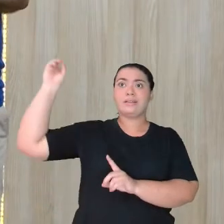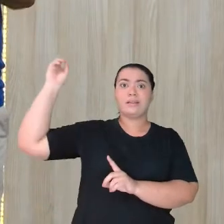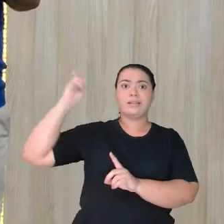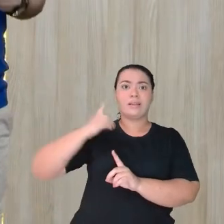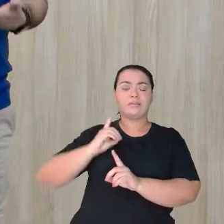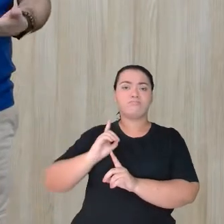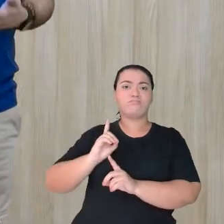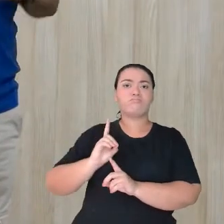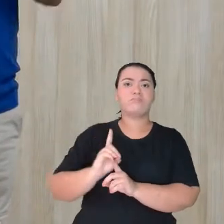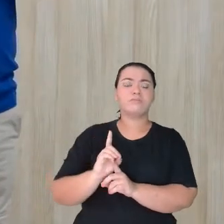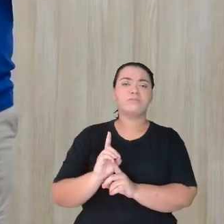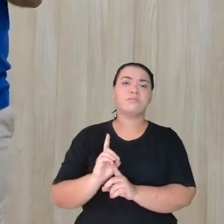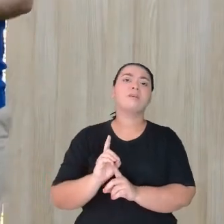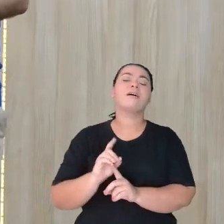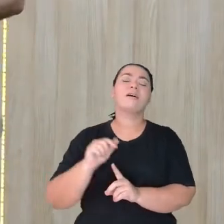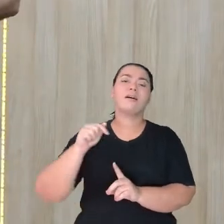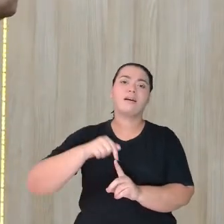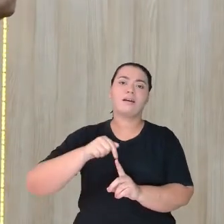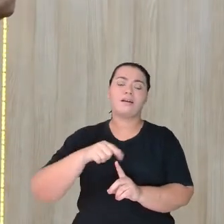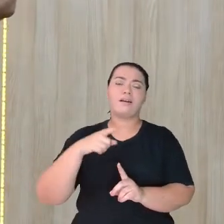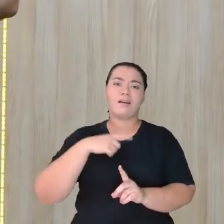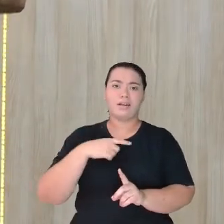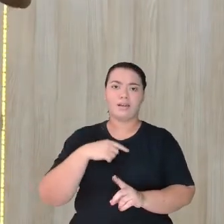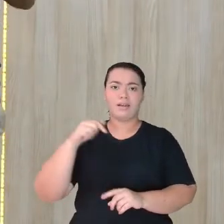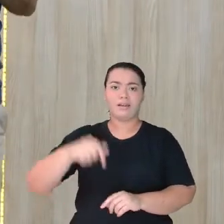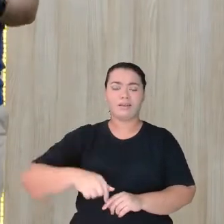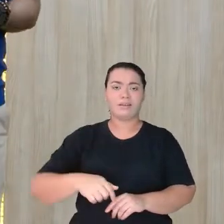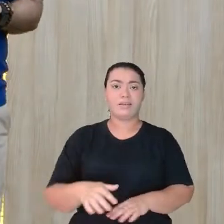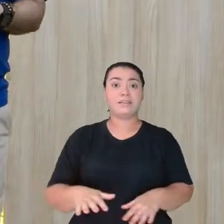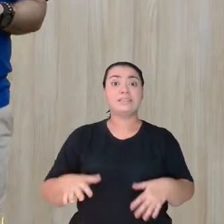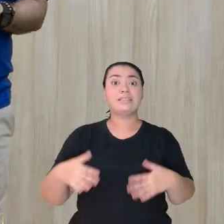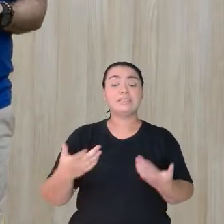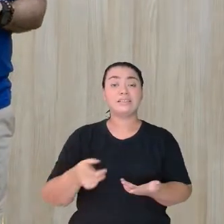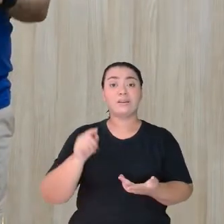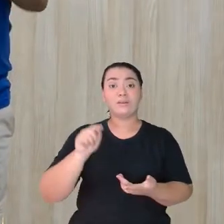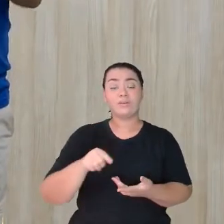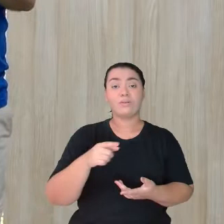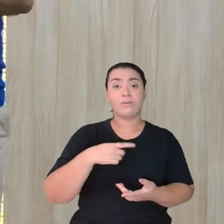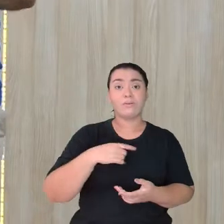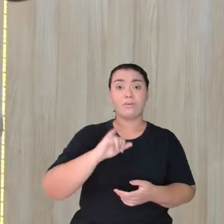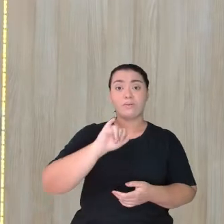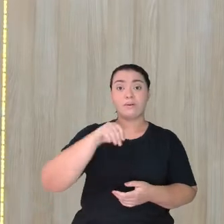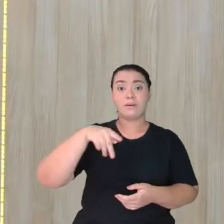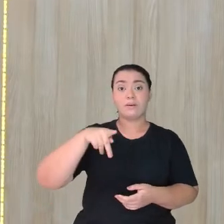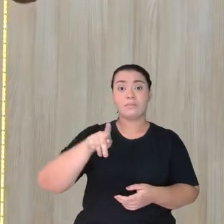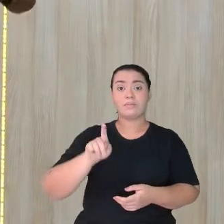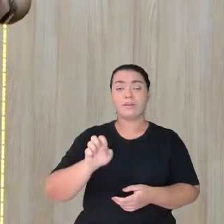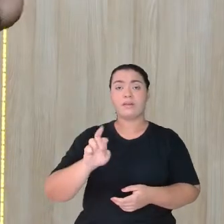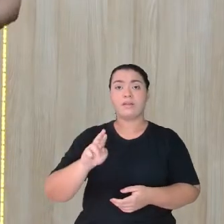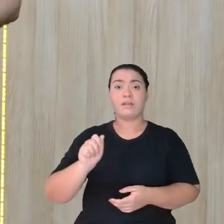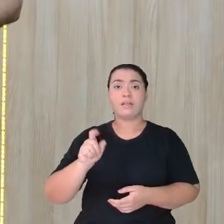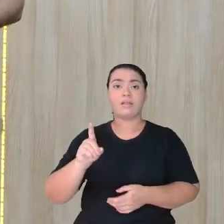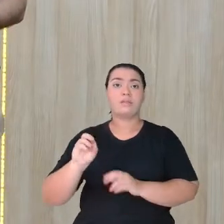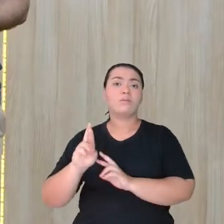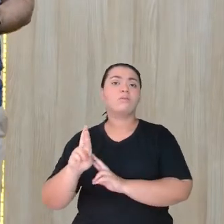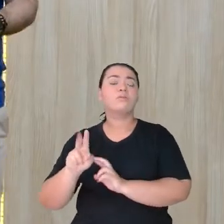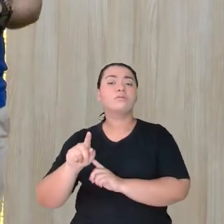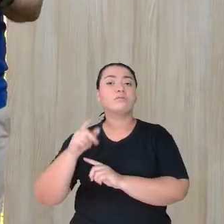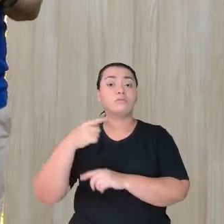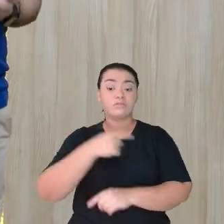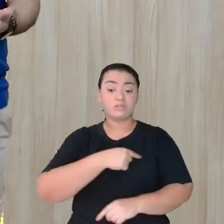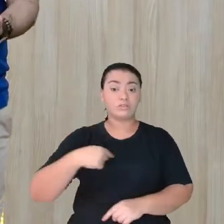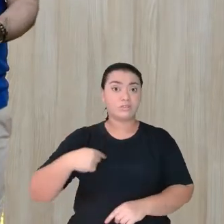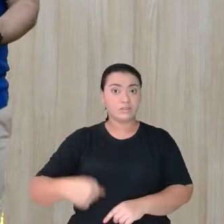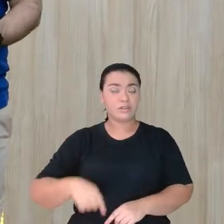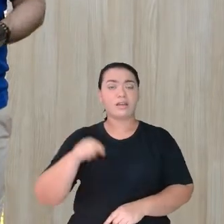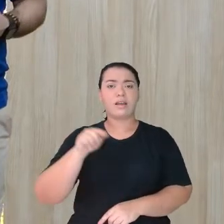deuses ou do Deus, né, aqui na face da Terra. Então, o imperador chinês ele tinha um pouco desse status, né? A